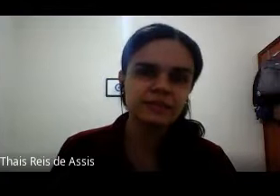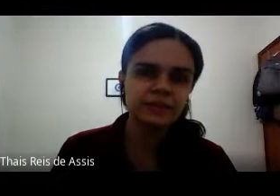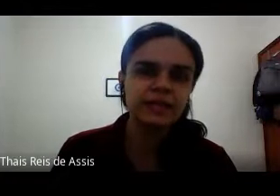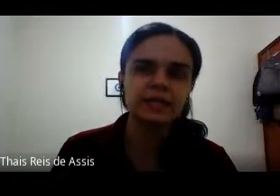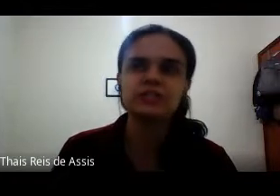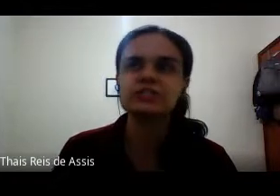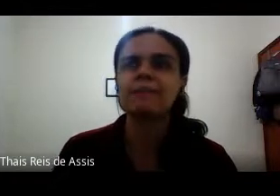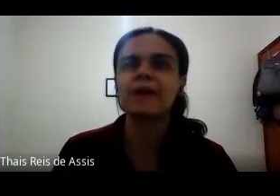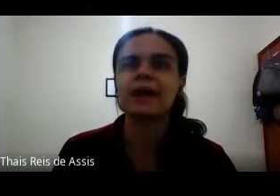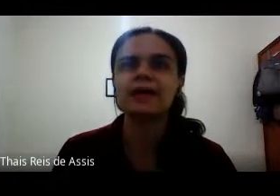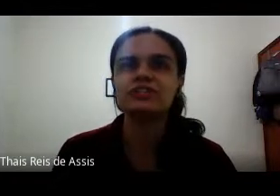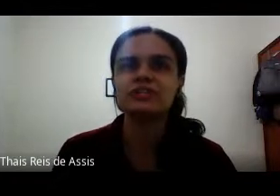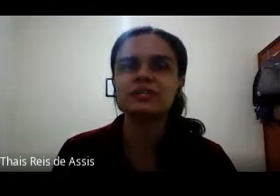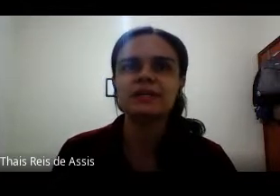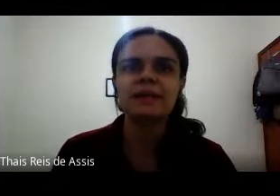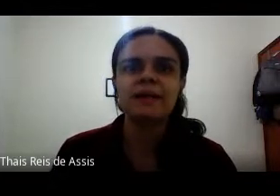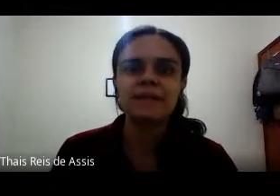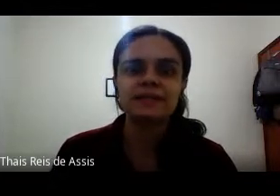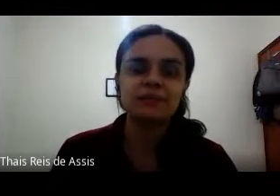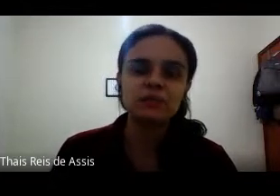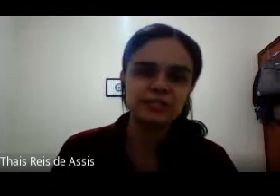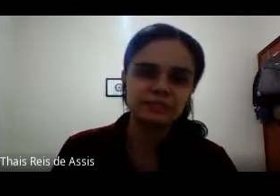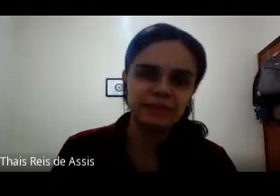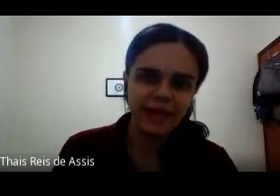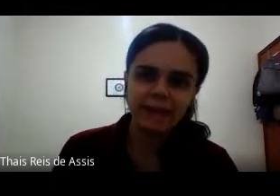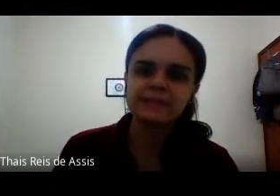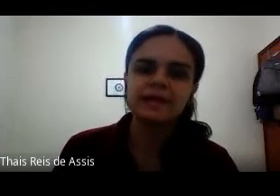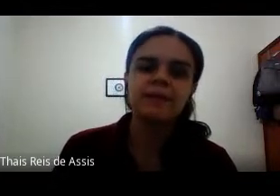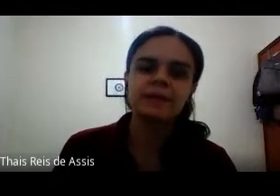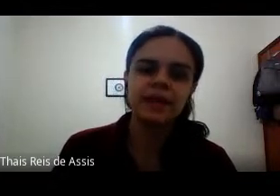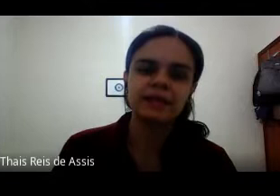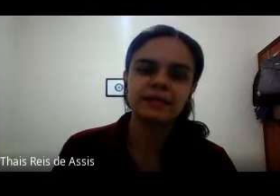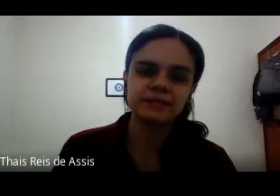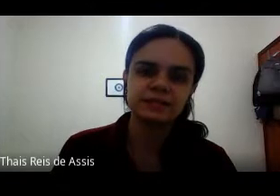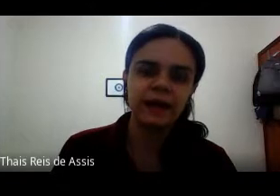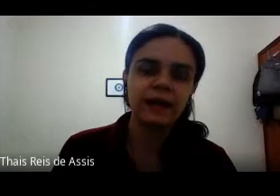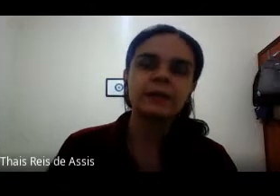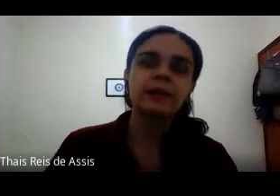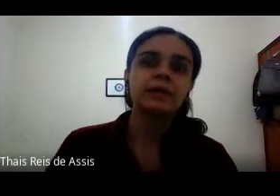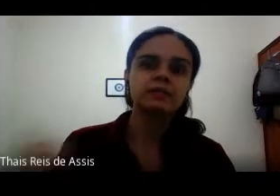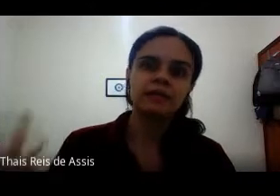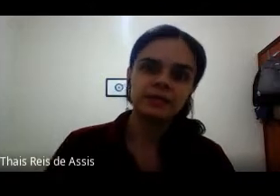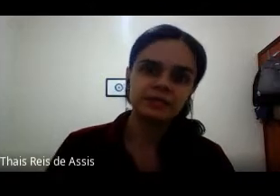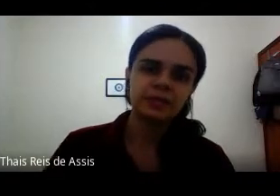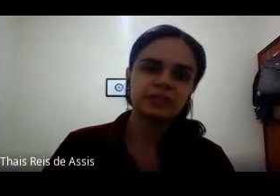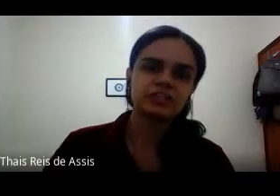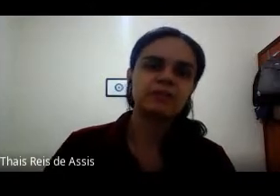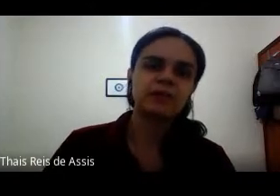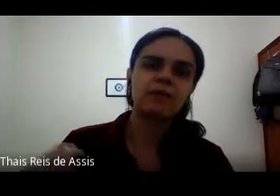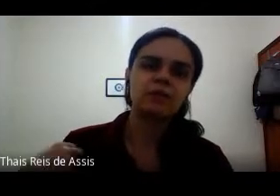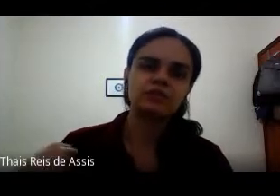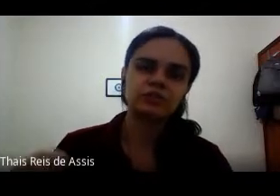essa bandeira, que a gente tem que parar de pensar multidisciplinar, passar a pensar interdisciplinar e adotar isso nas